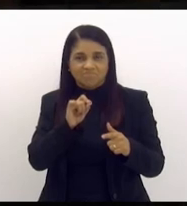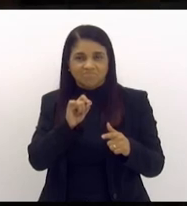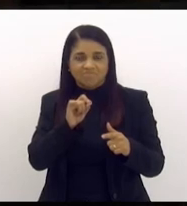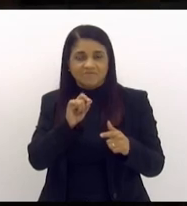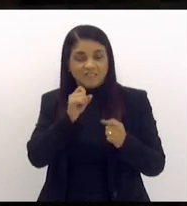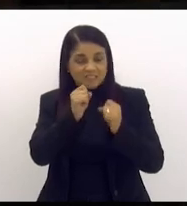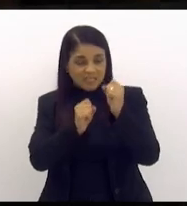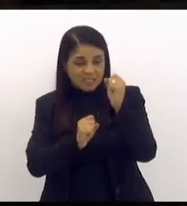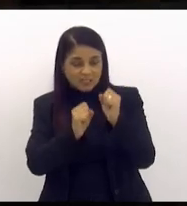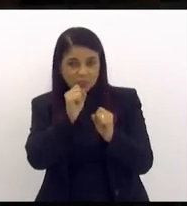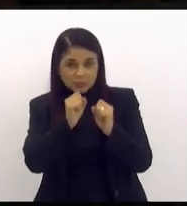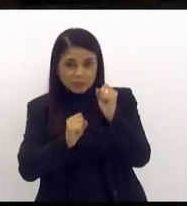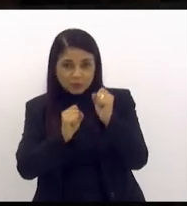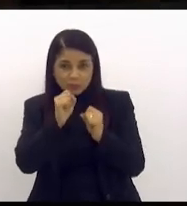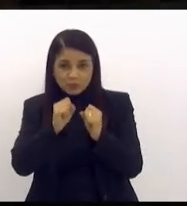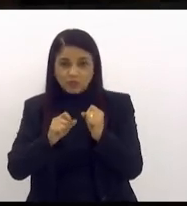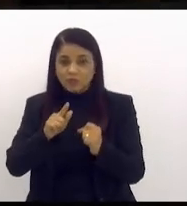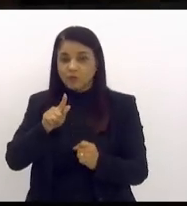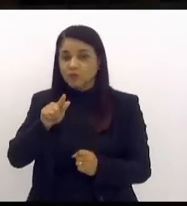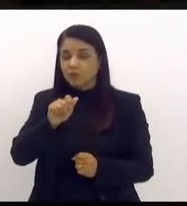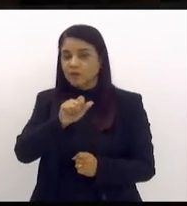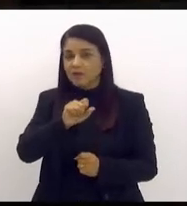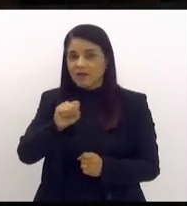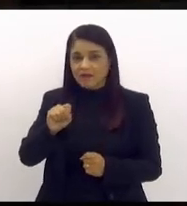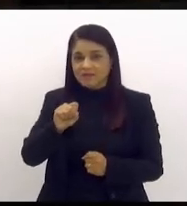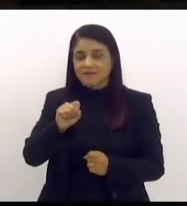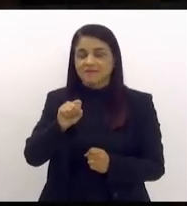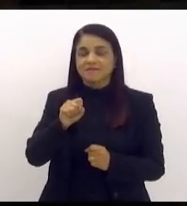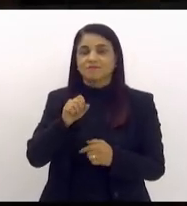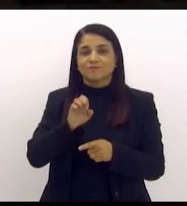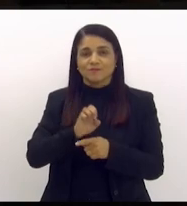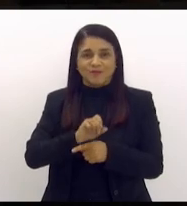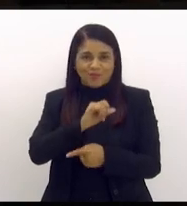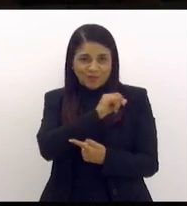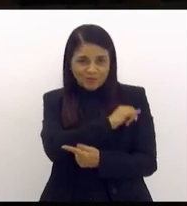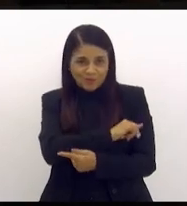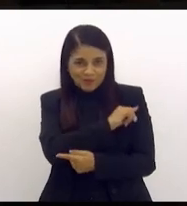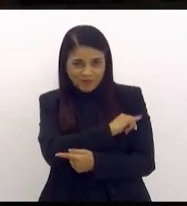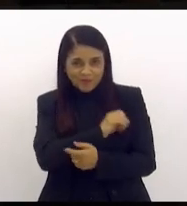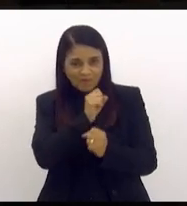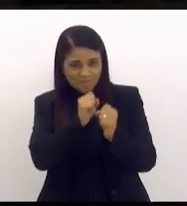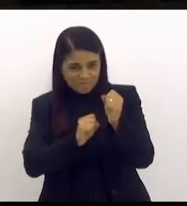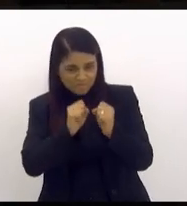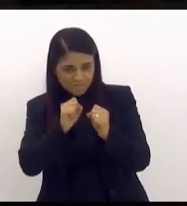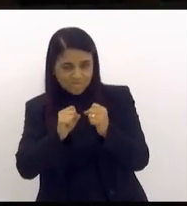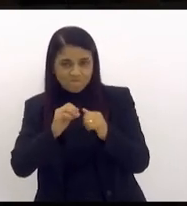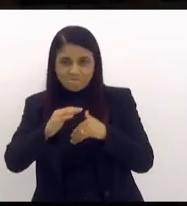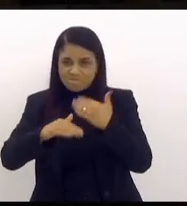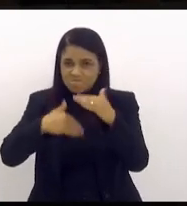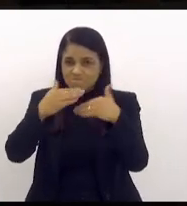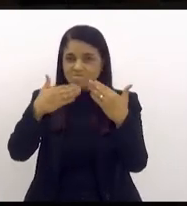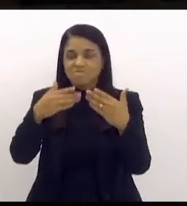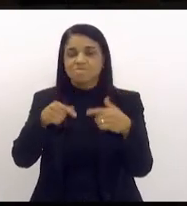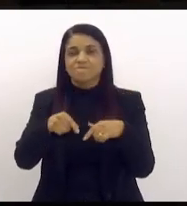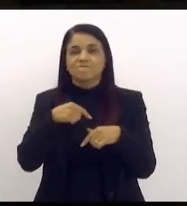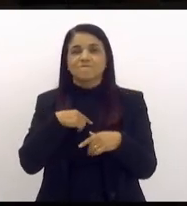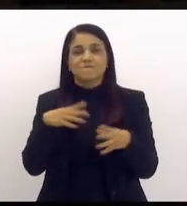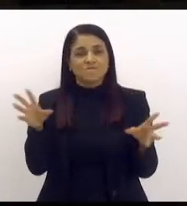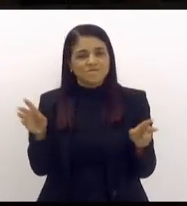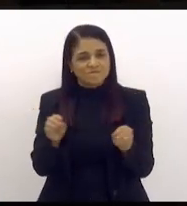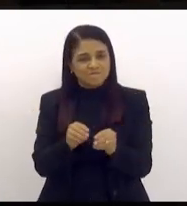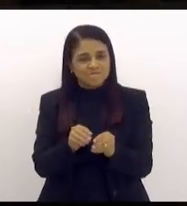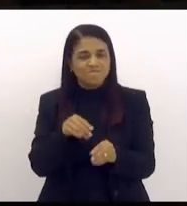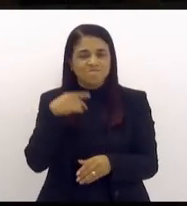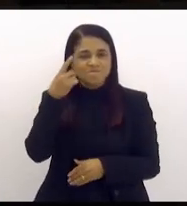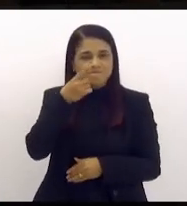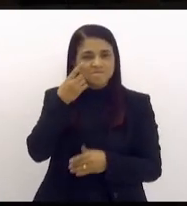indústria com a chegada do gás no Rio de Janeiro então eu gostaria eh de finalizar deputada mais uma